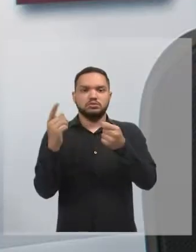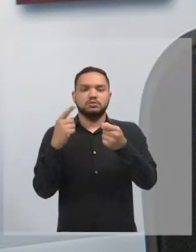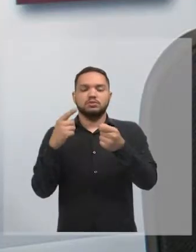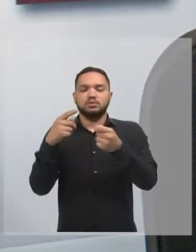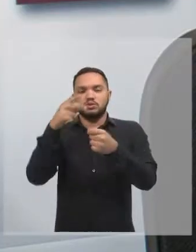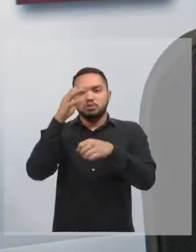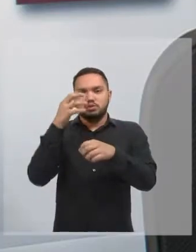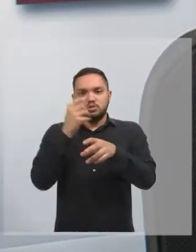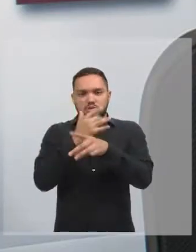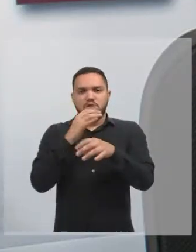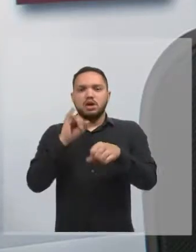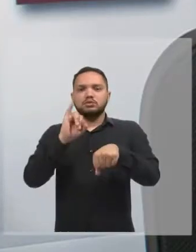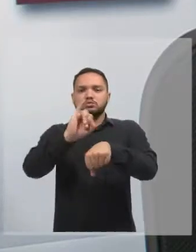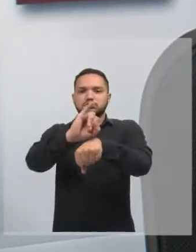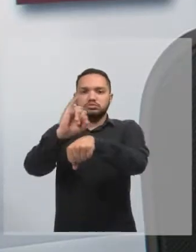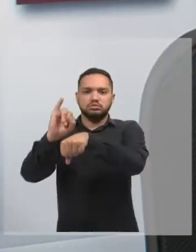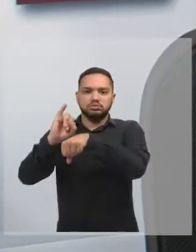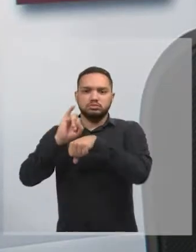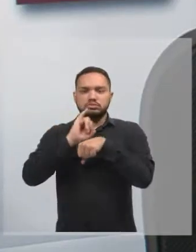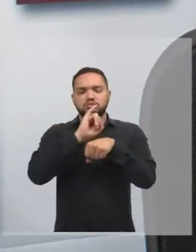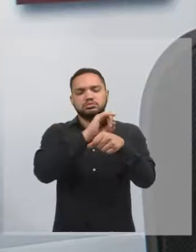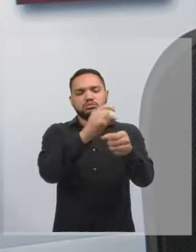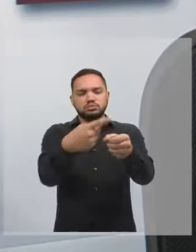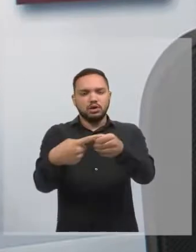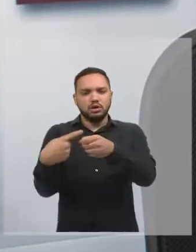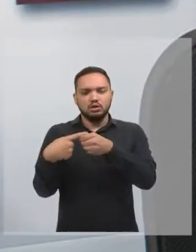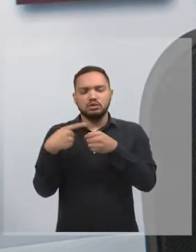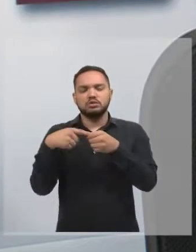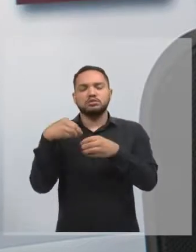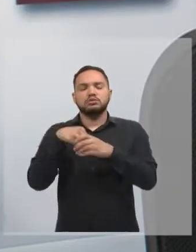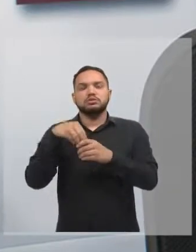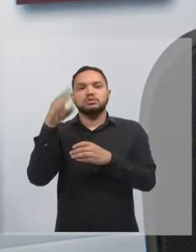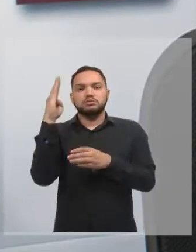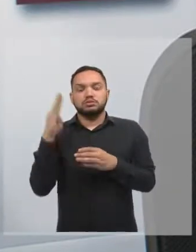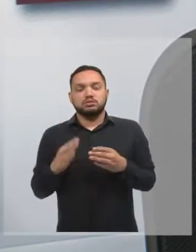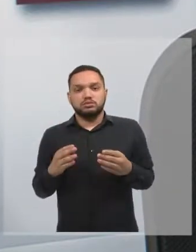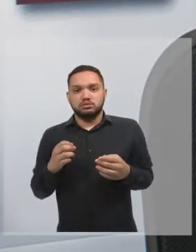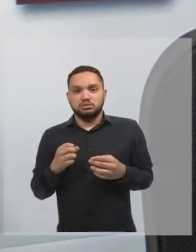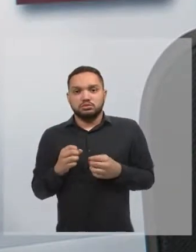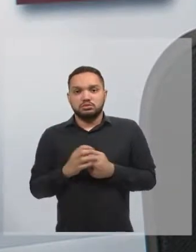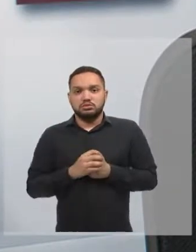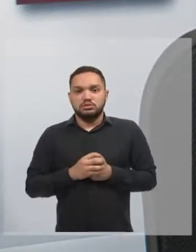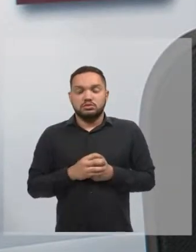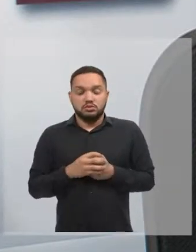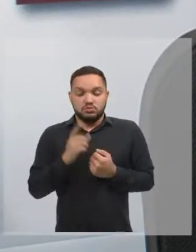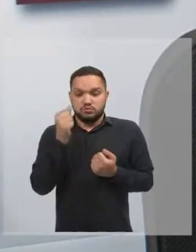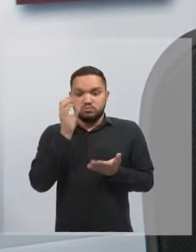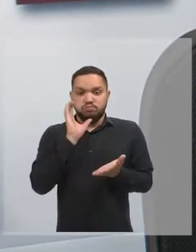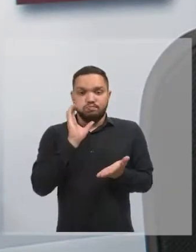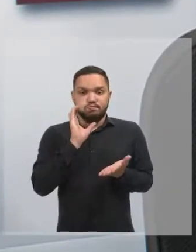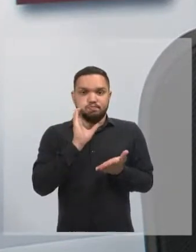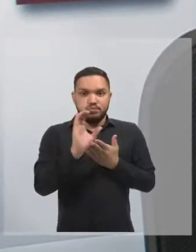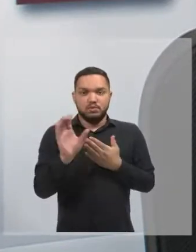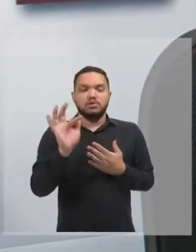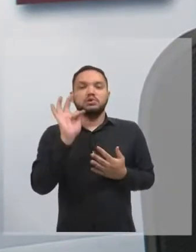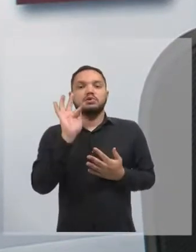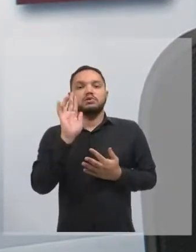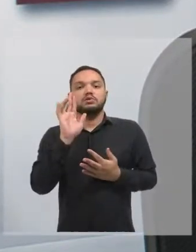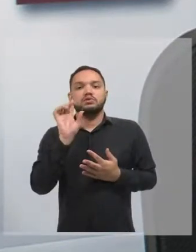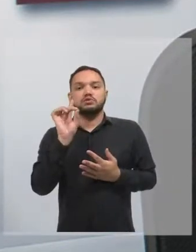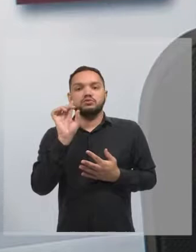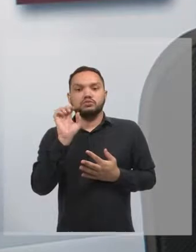municípios brasileiros pequenos, até médio, um dos recursos mais abundantes é o do